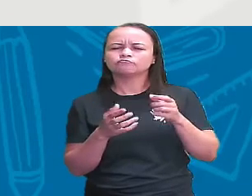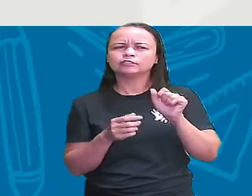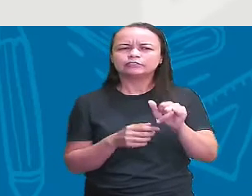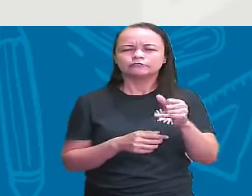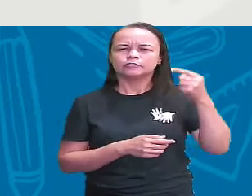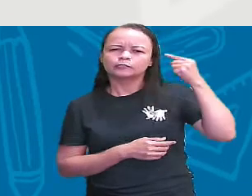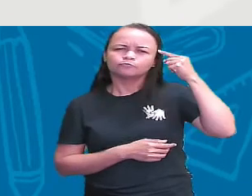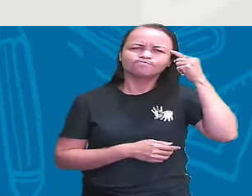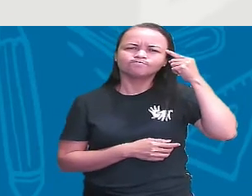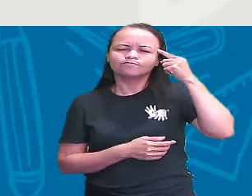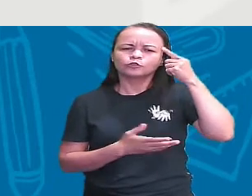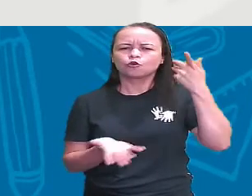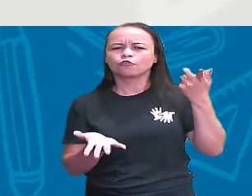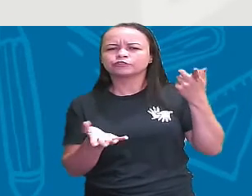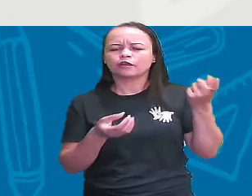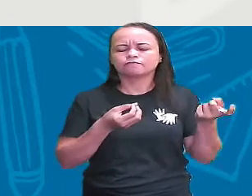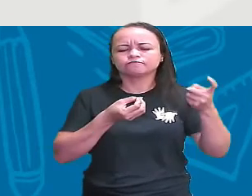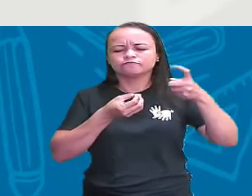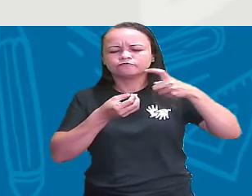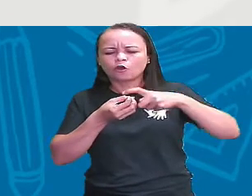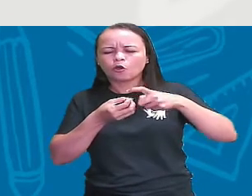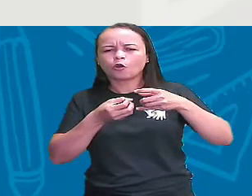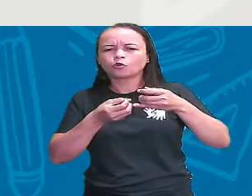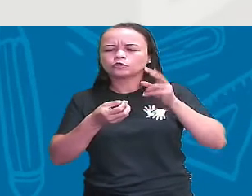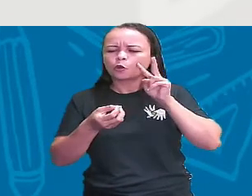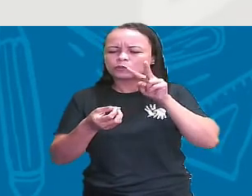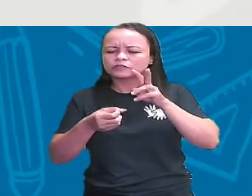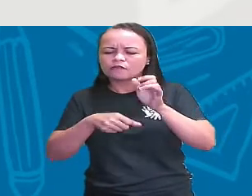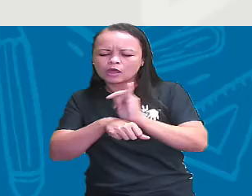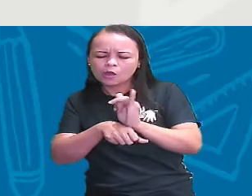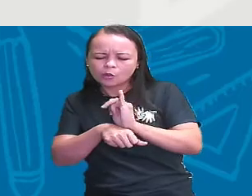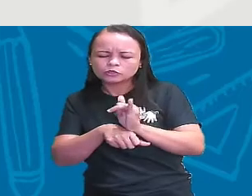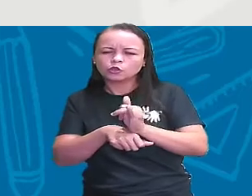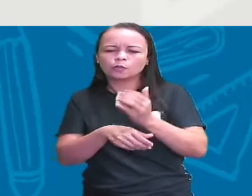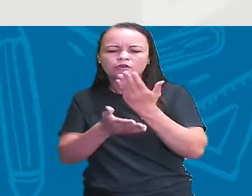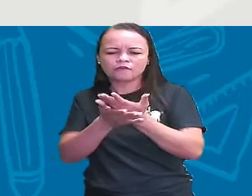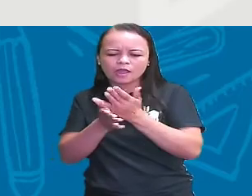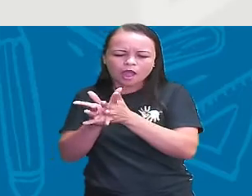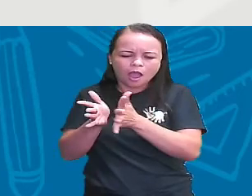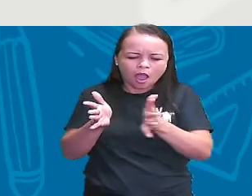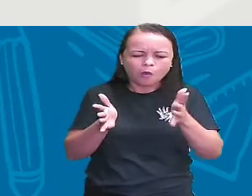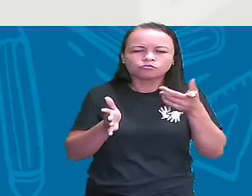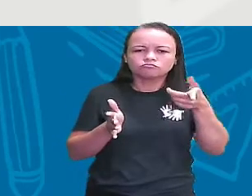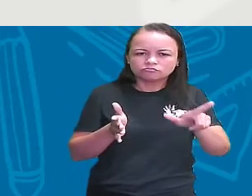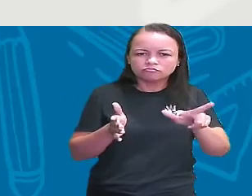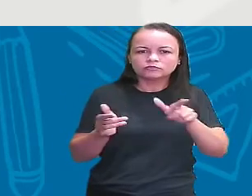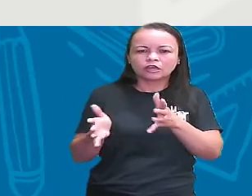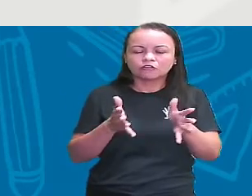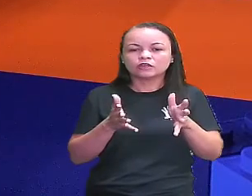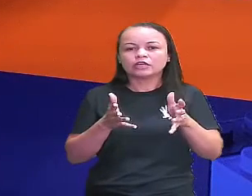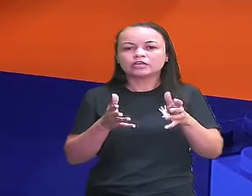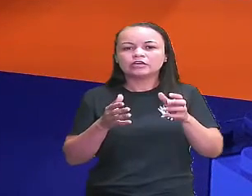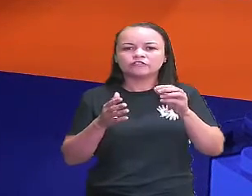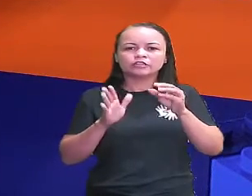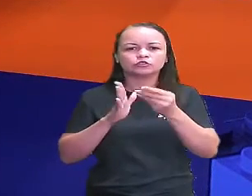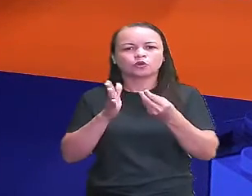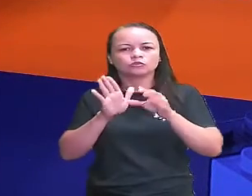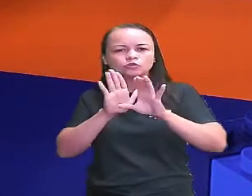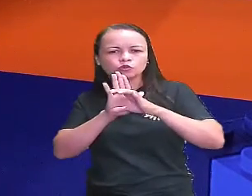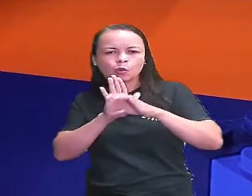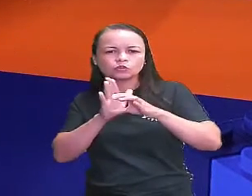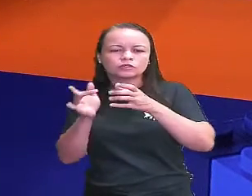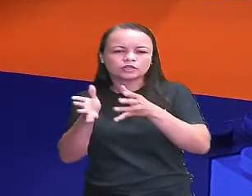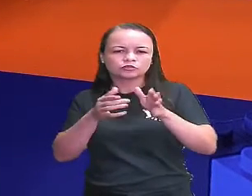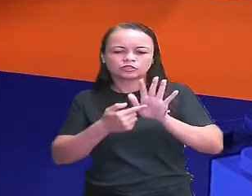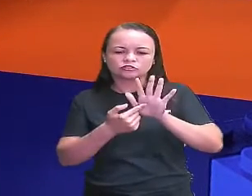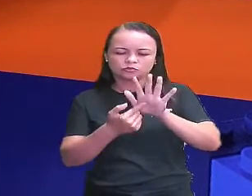questões, volta lá, vai lá no YouTube, assiste a aula novamente e vê todos os conceitos que a gente passou em todas